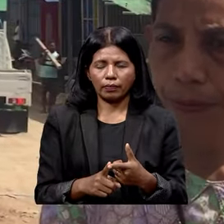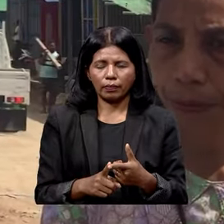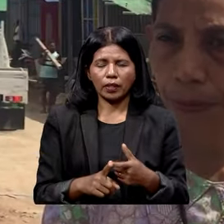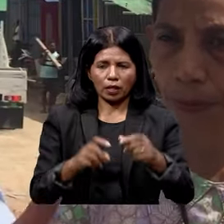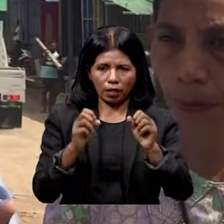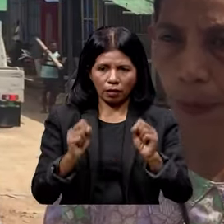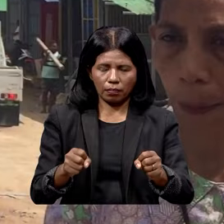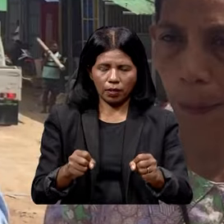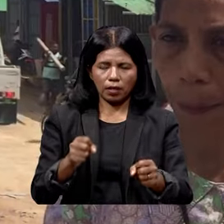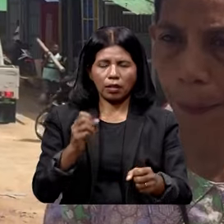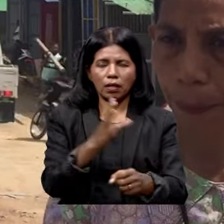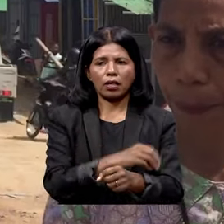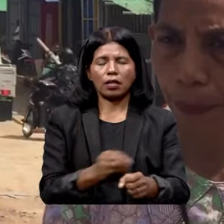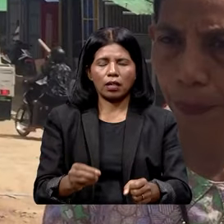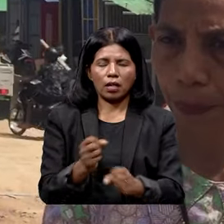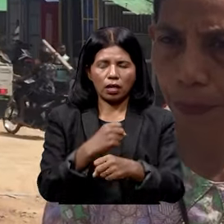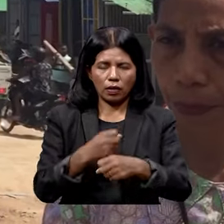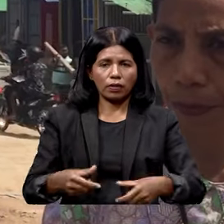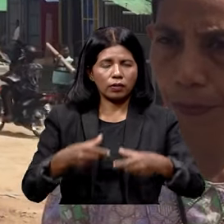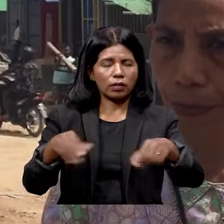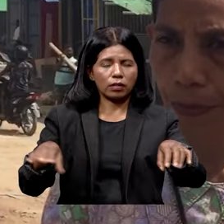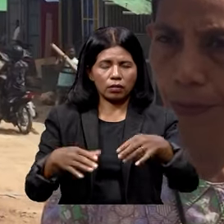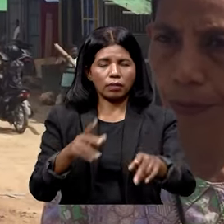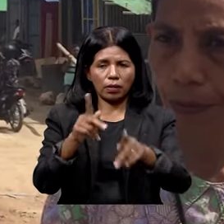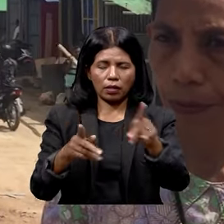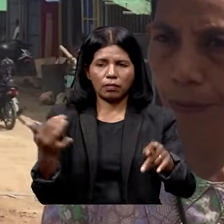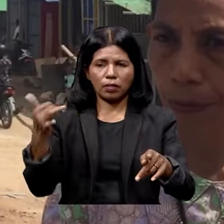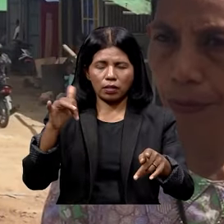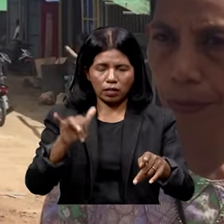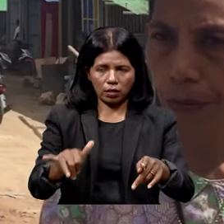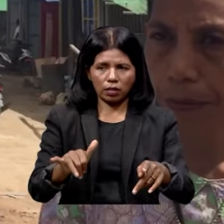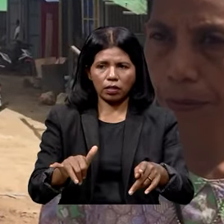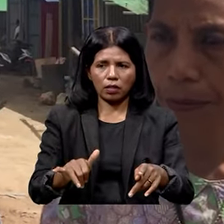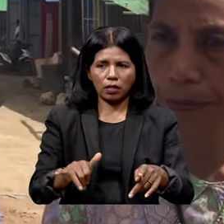bele, rapadax, né, a comunidade